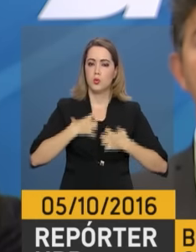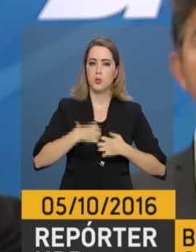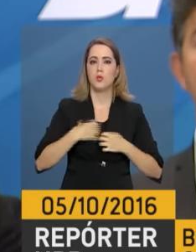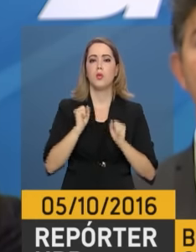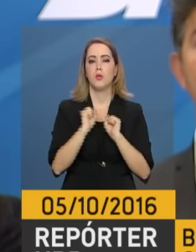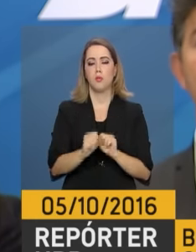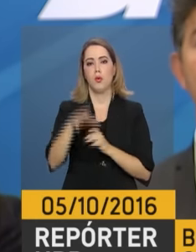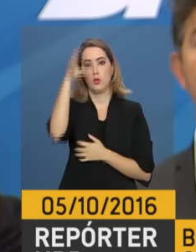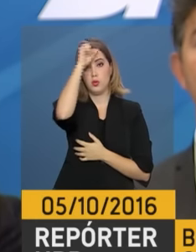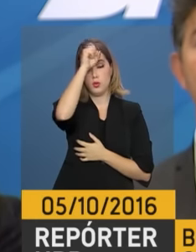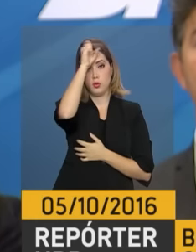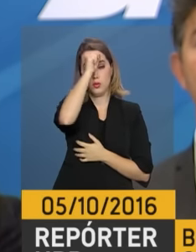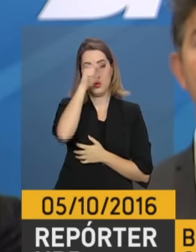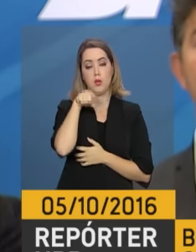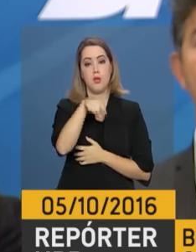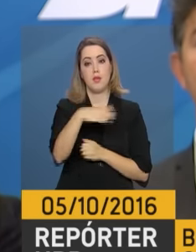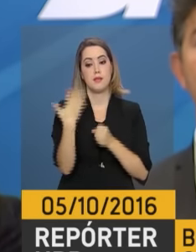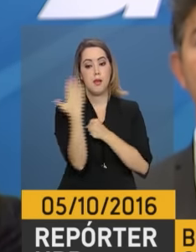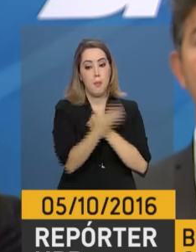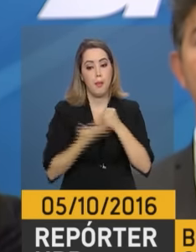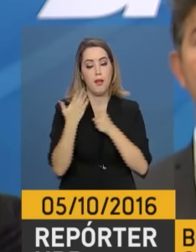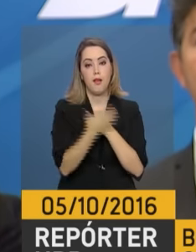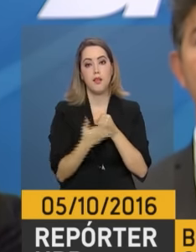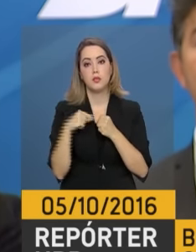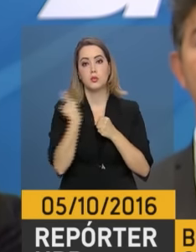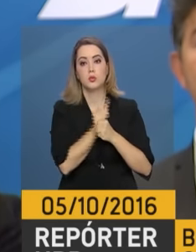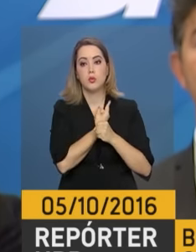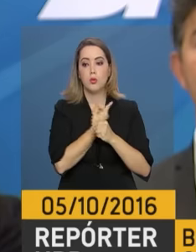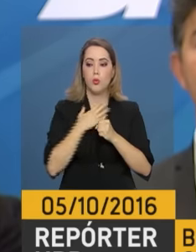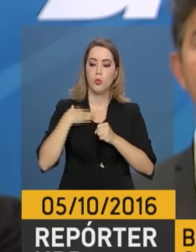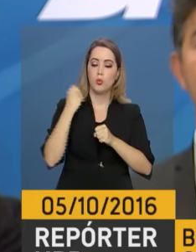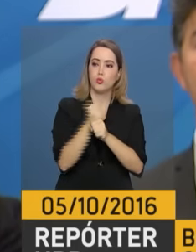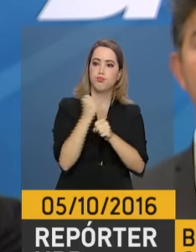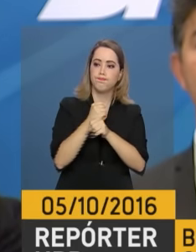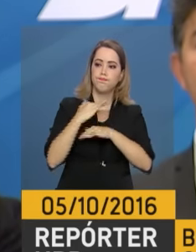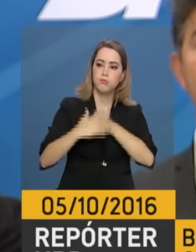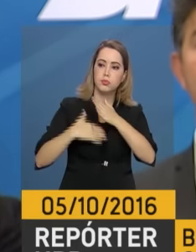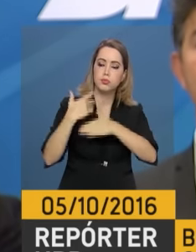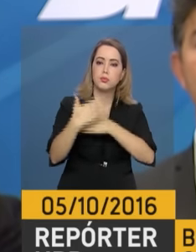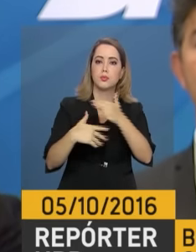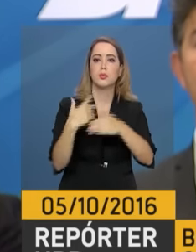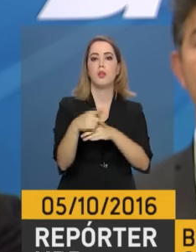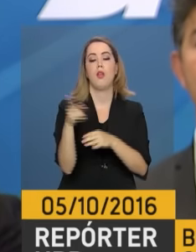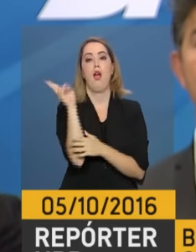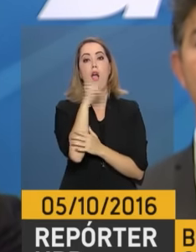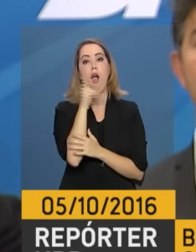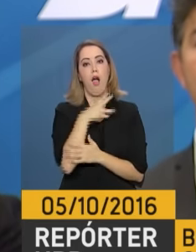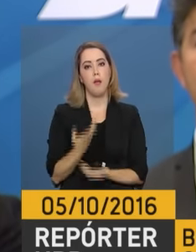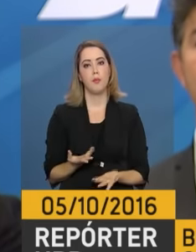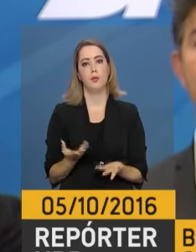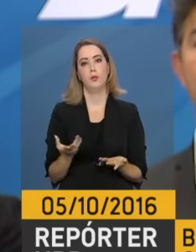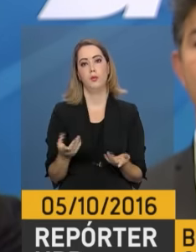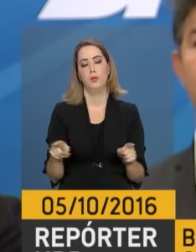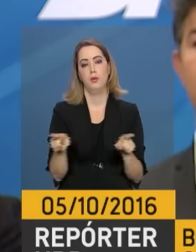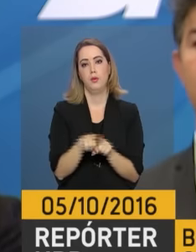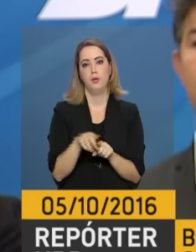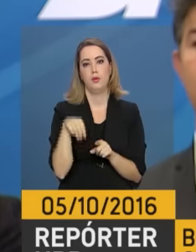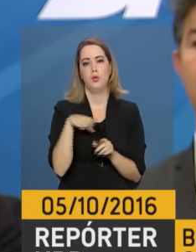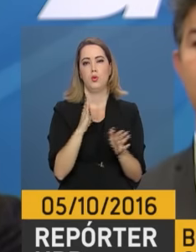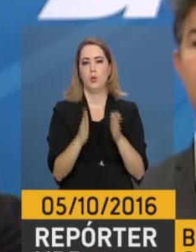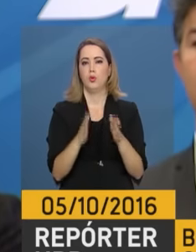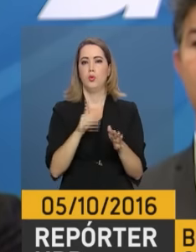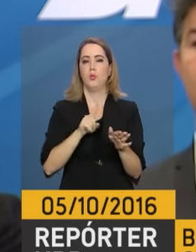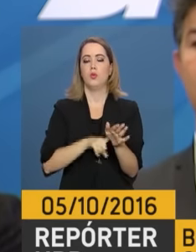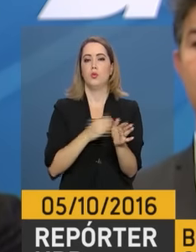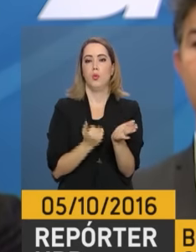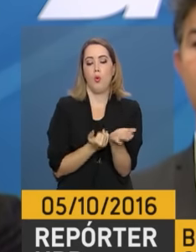aprender. Esses alicerces do que seremos ao longo de toda a vida são organizados muito rapidamente, no período que vai do